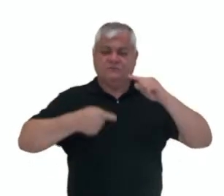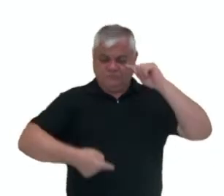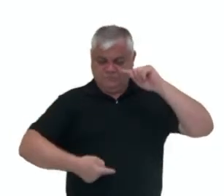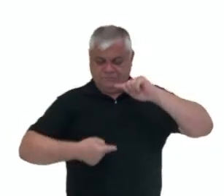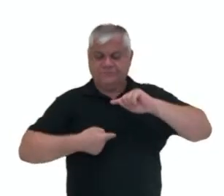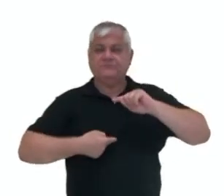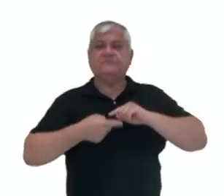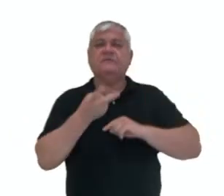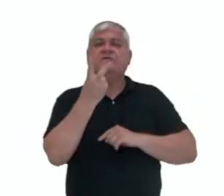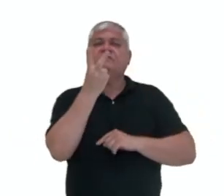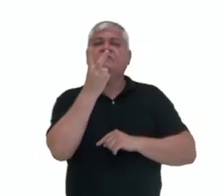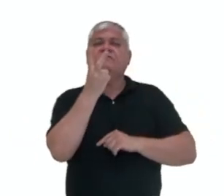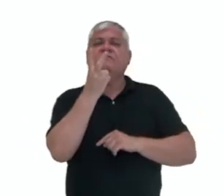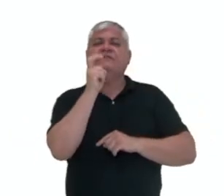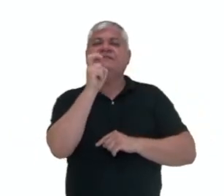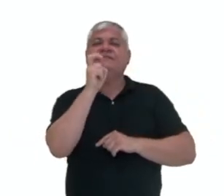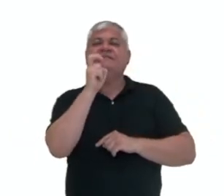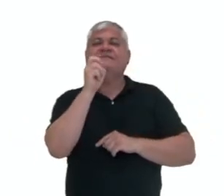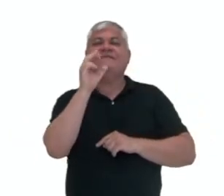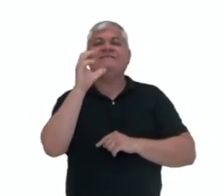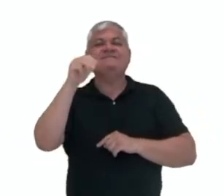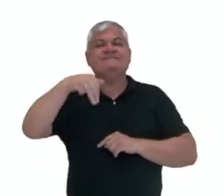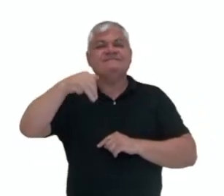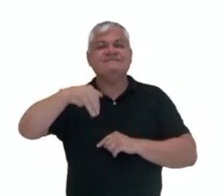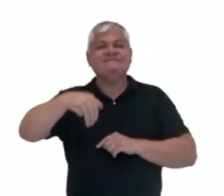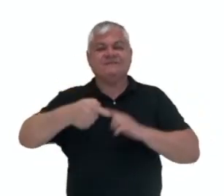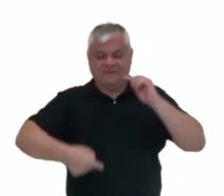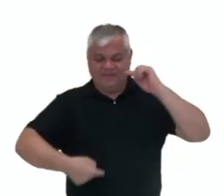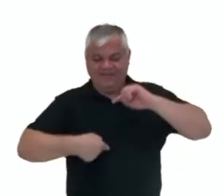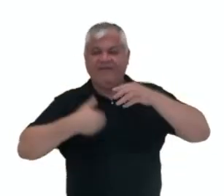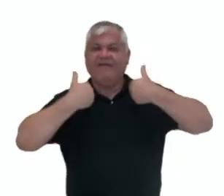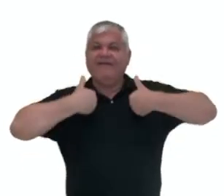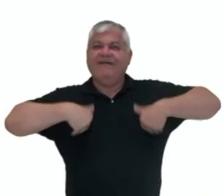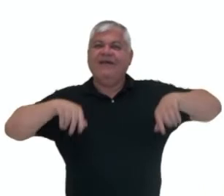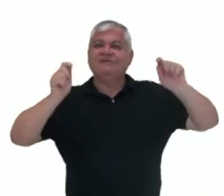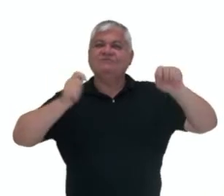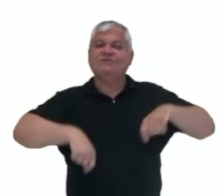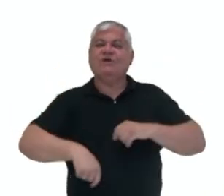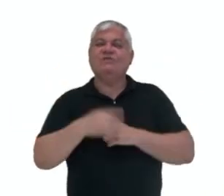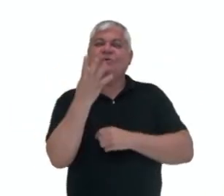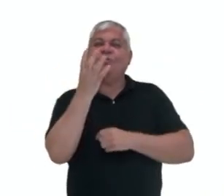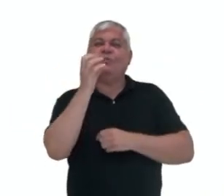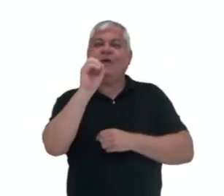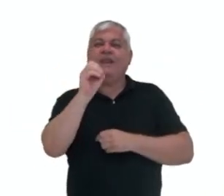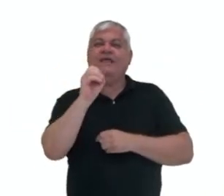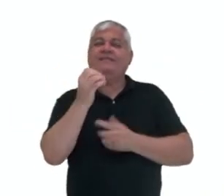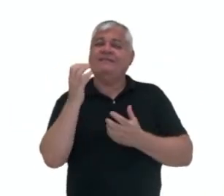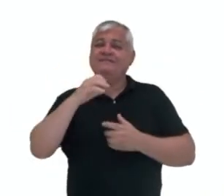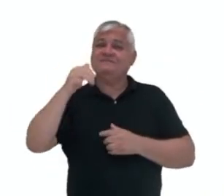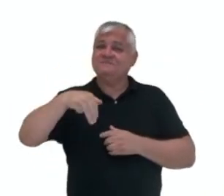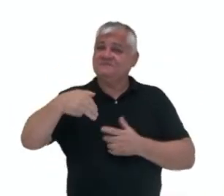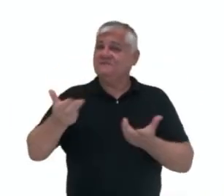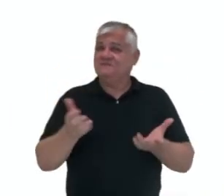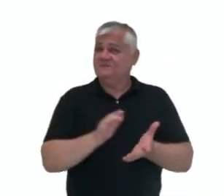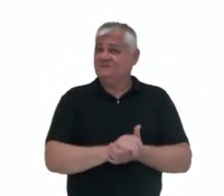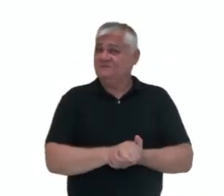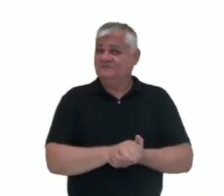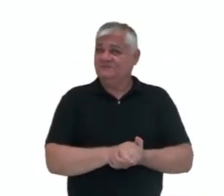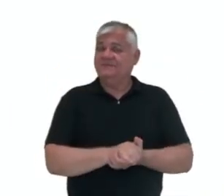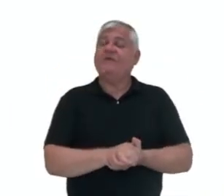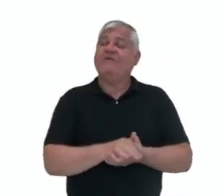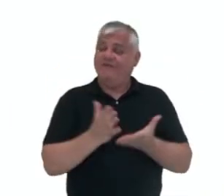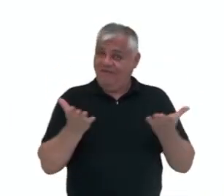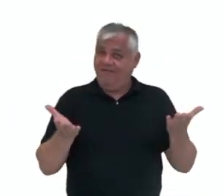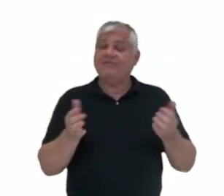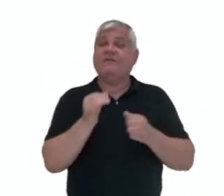25 centímetros de comprimento de camiseta, vão precisar só de 40 centímetros de tecido. E óbvio que aqui